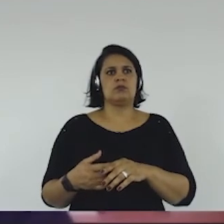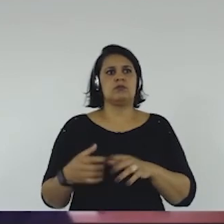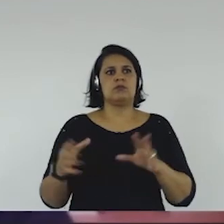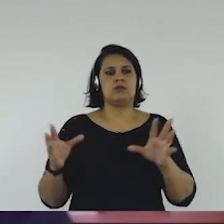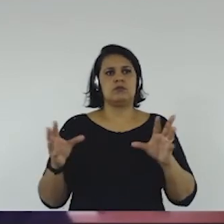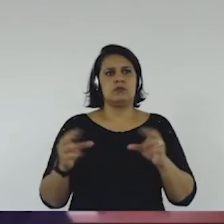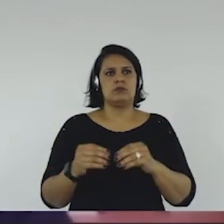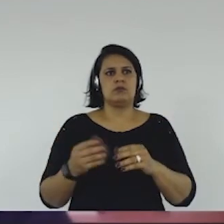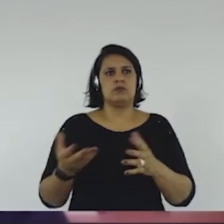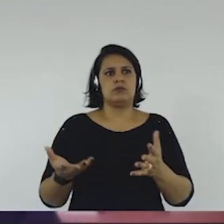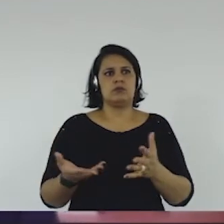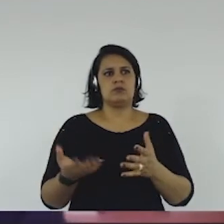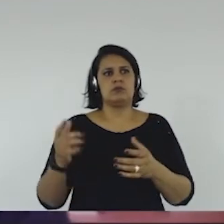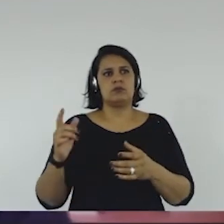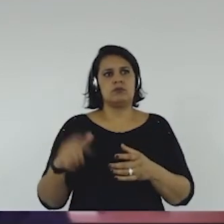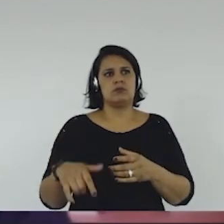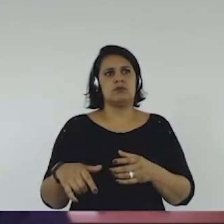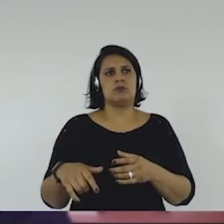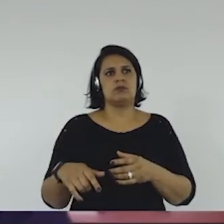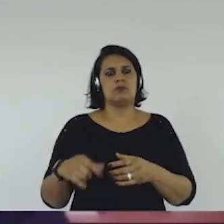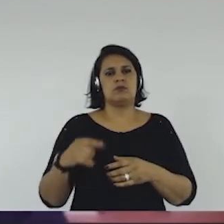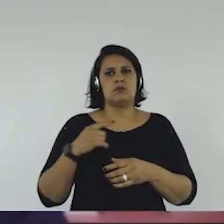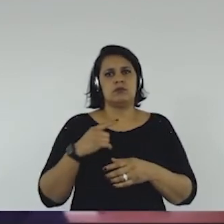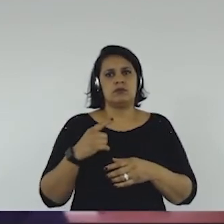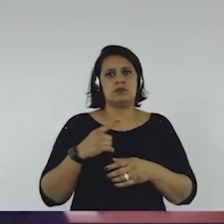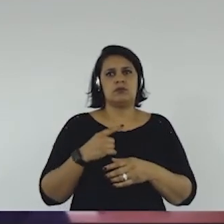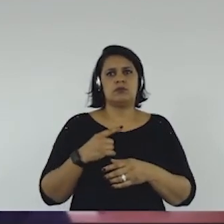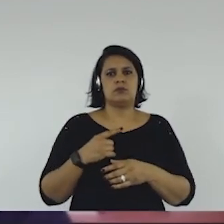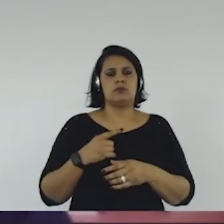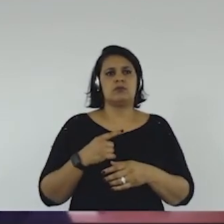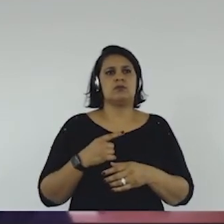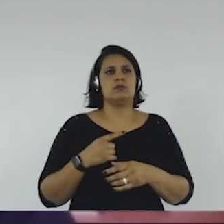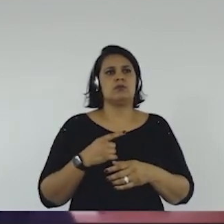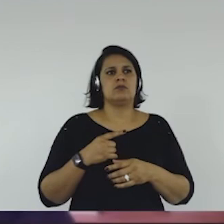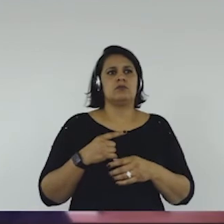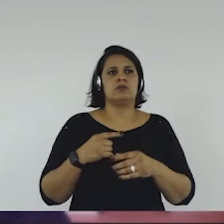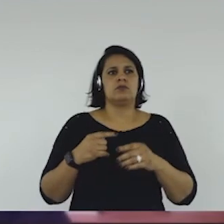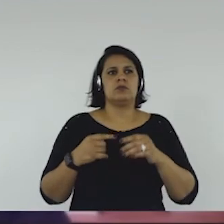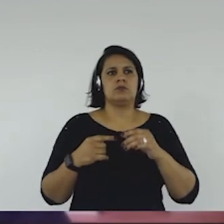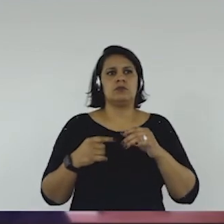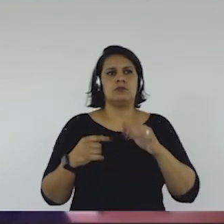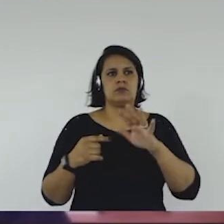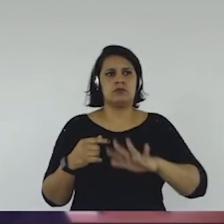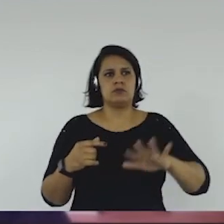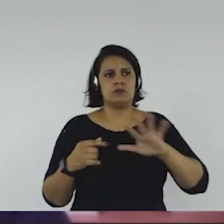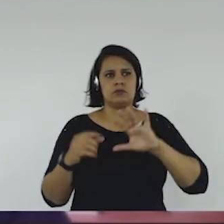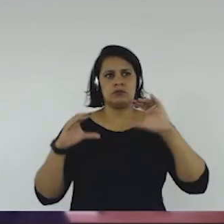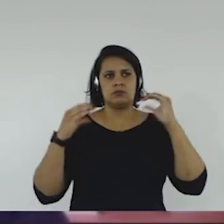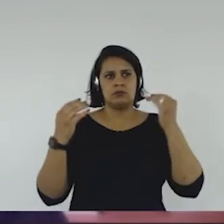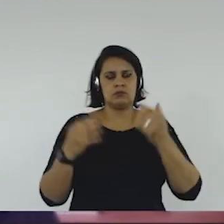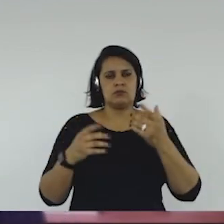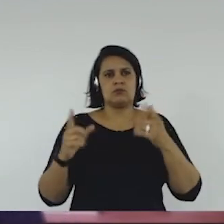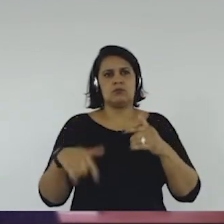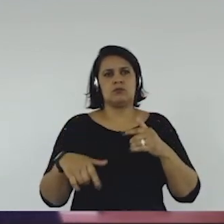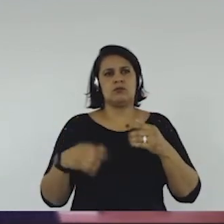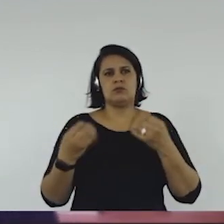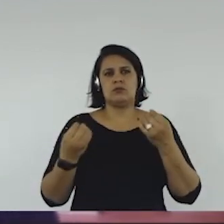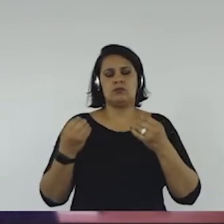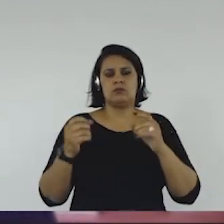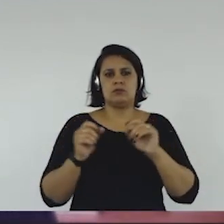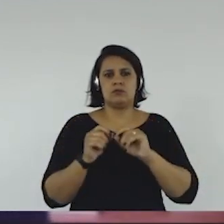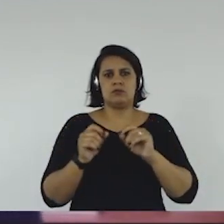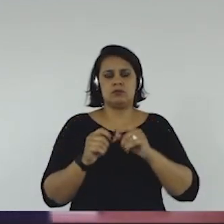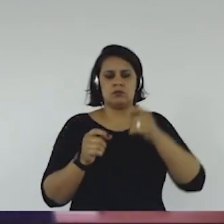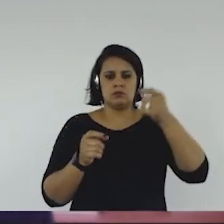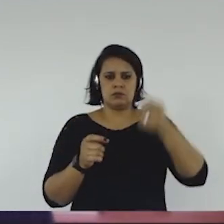Joaquim, é dos tribunais arbitrais que eu chamaria de imperiais. Né? O tribunal imperial no sentido de que, por uma